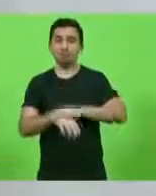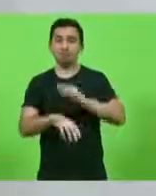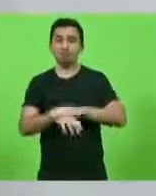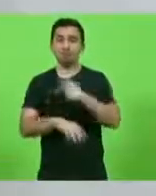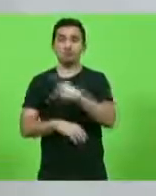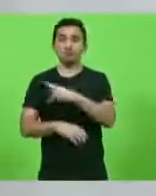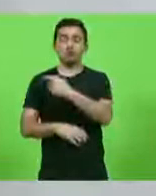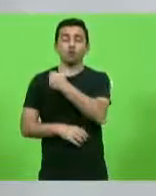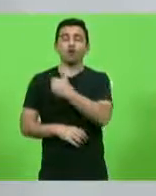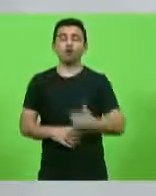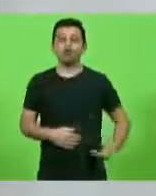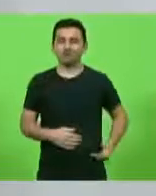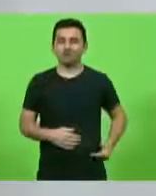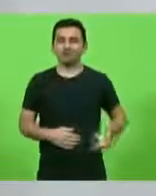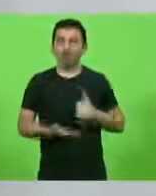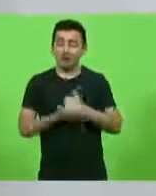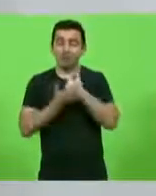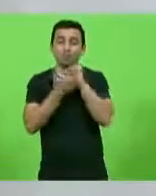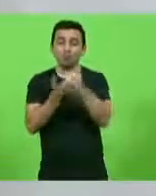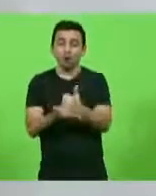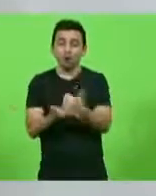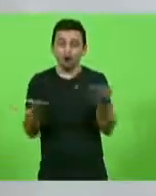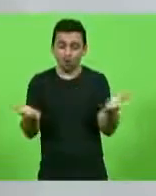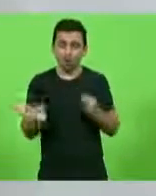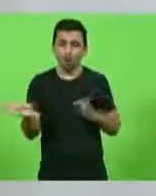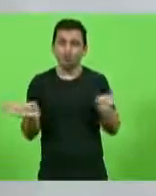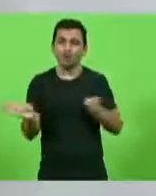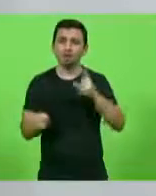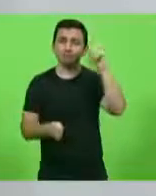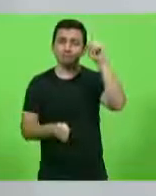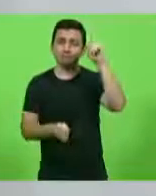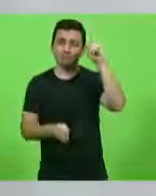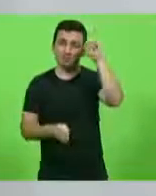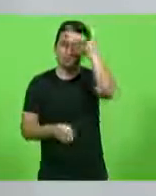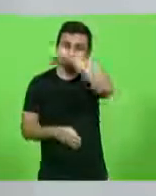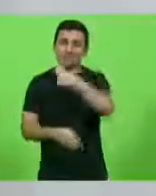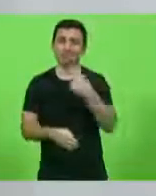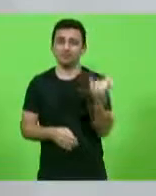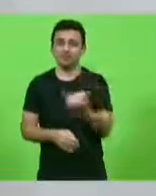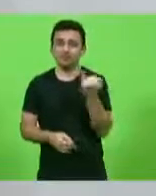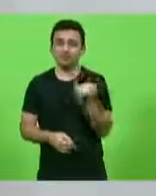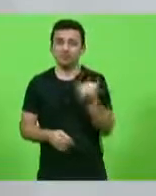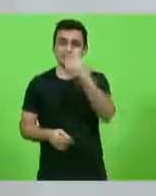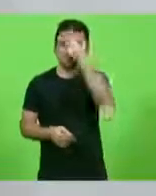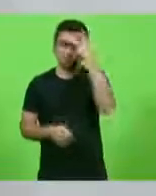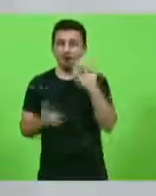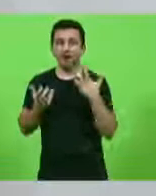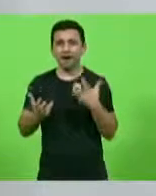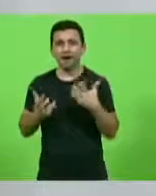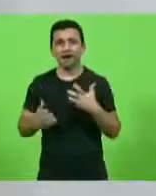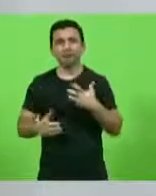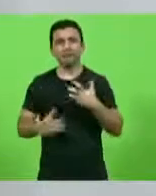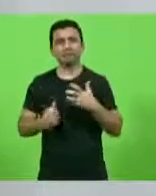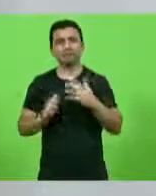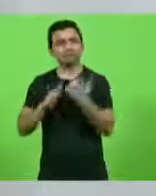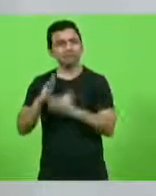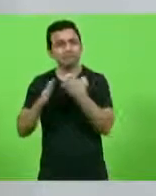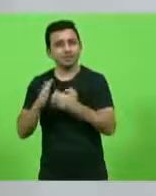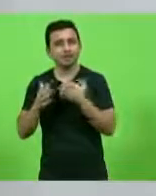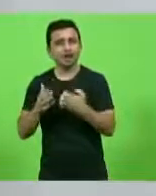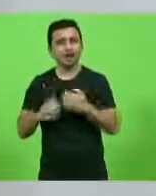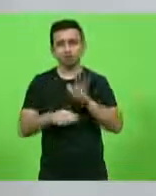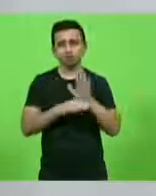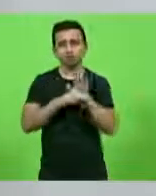para contribuir nesse momento tão importante que as pessoas que empreendem, que acreditam em Santa Catarina,